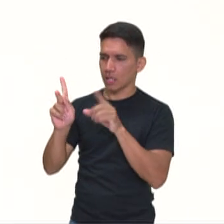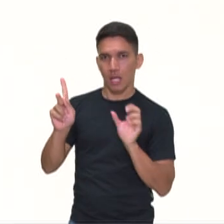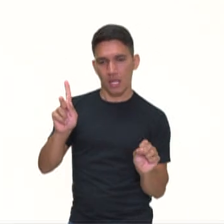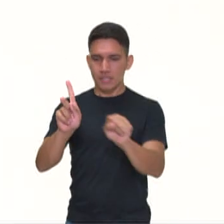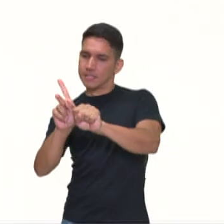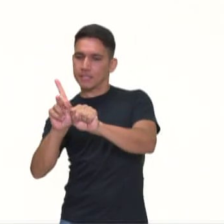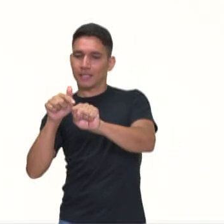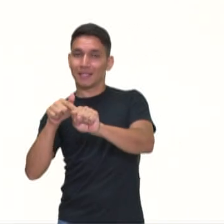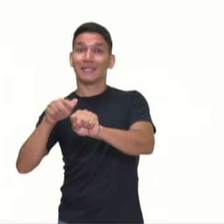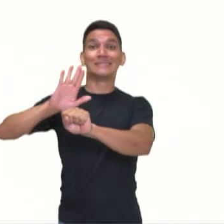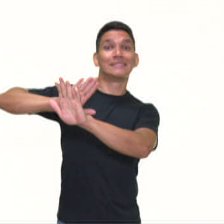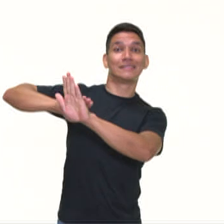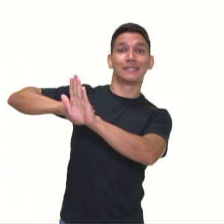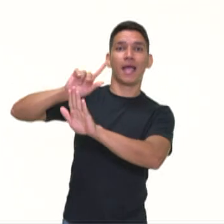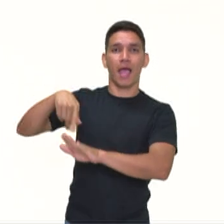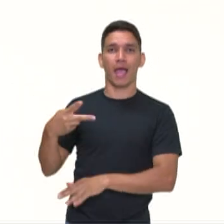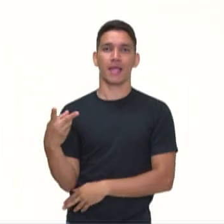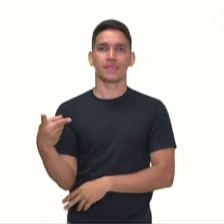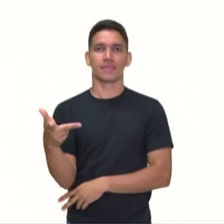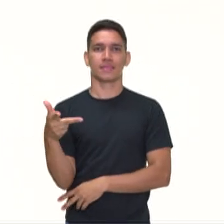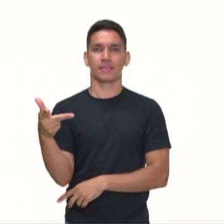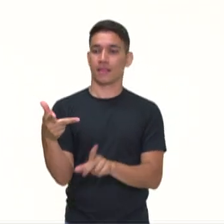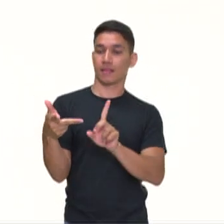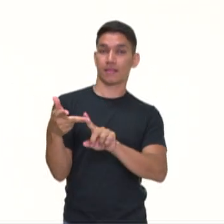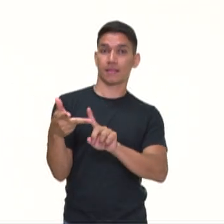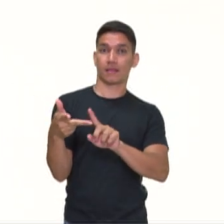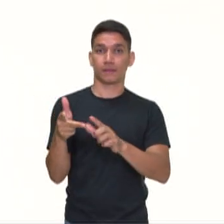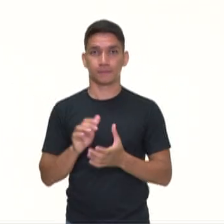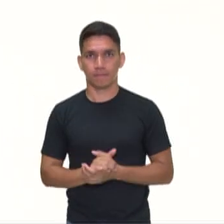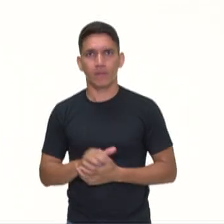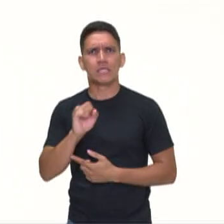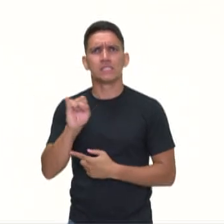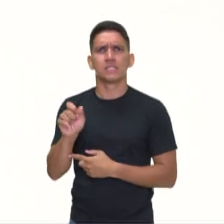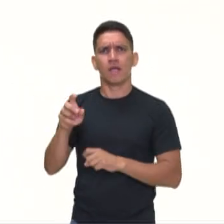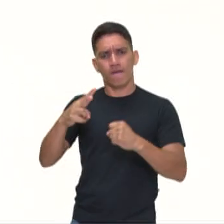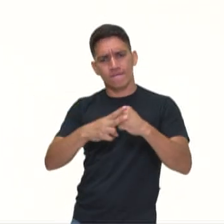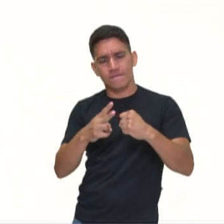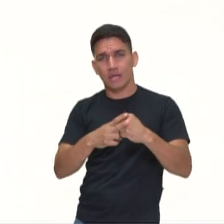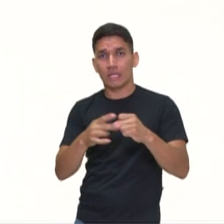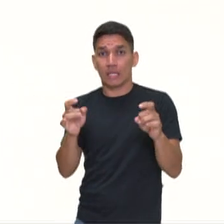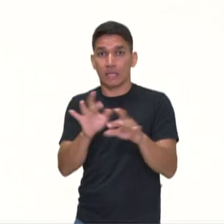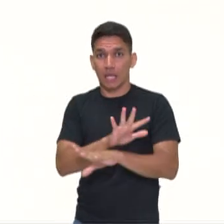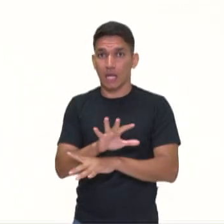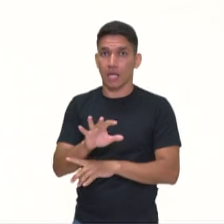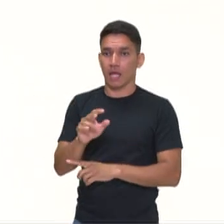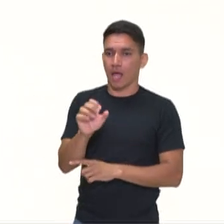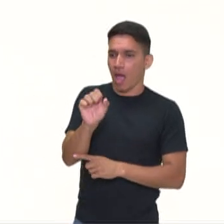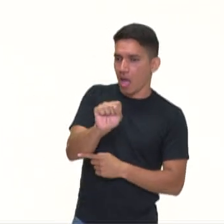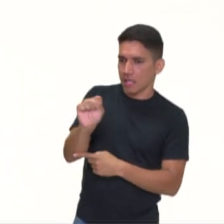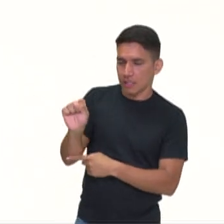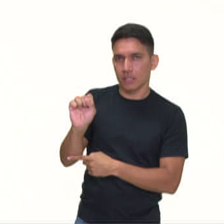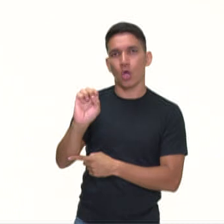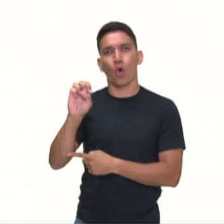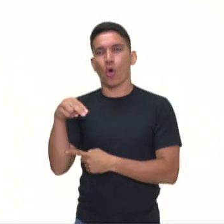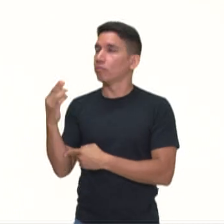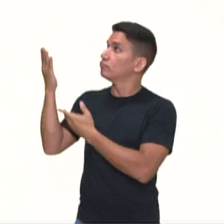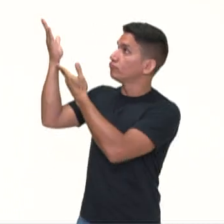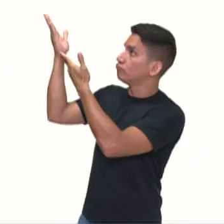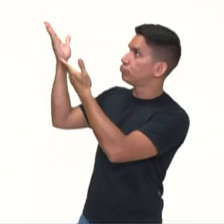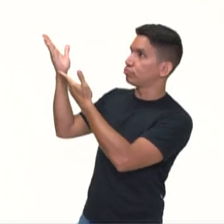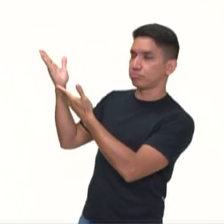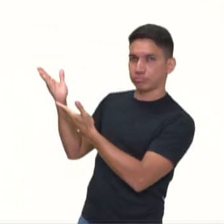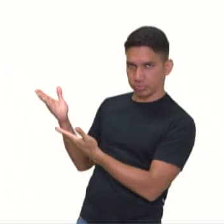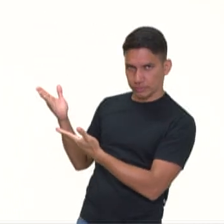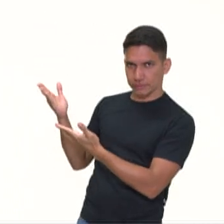sing, sings. Se os verbos terminam em dois S, SH, CH, X, Z e